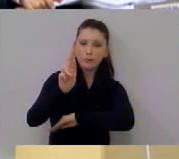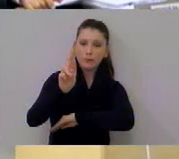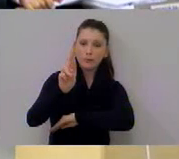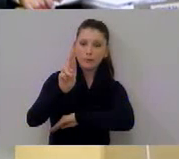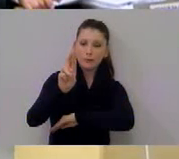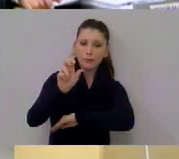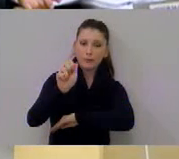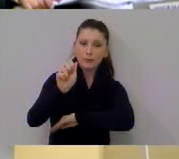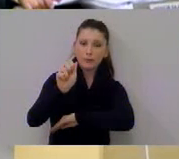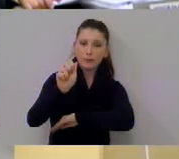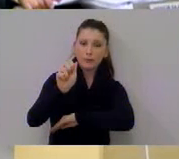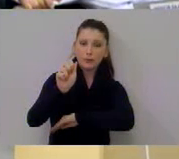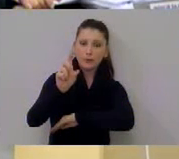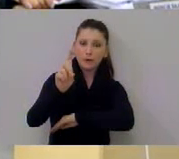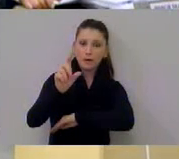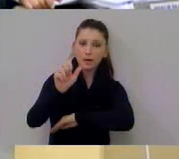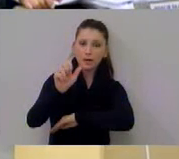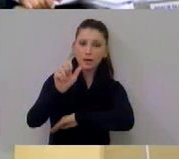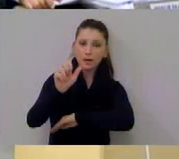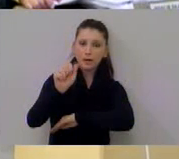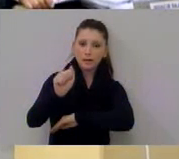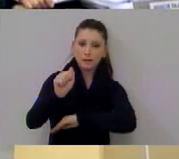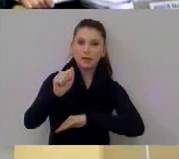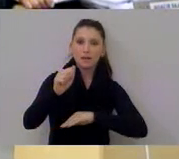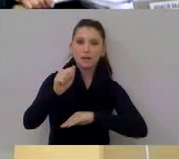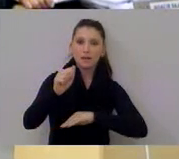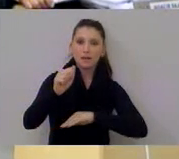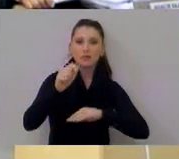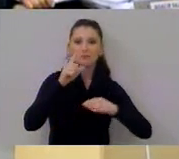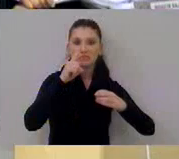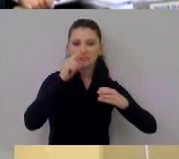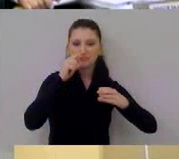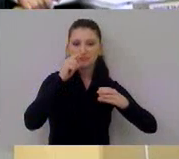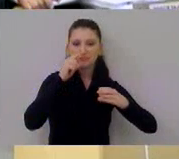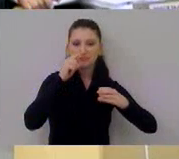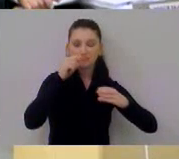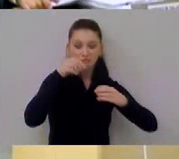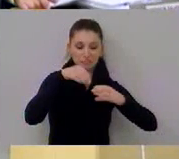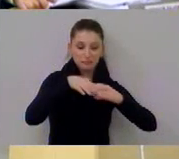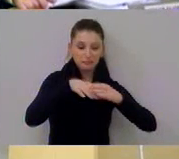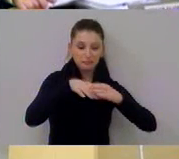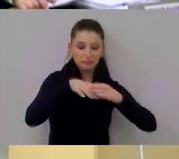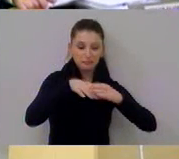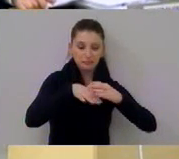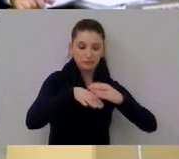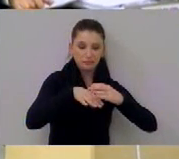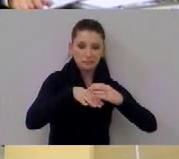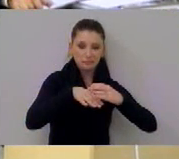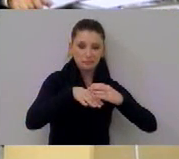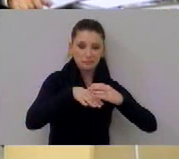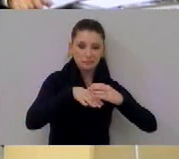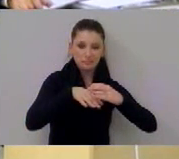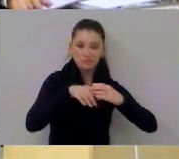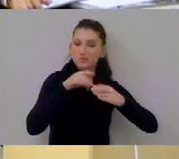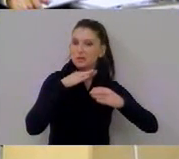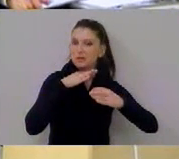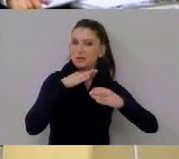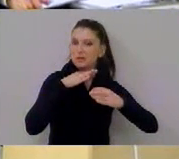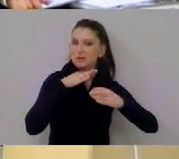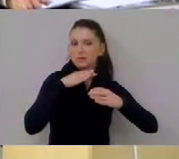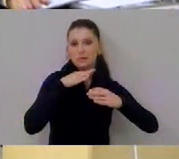desentupimento ou troca de tubos do valo, que além